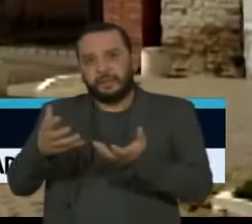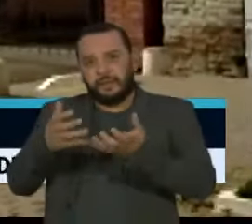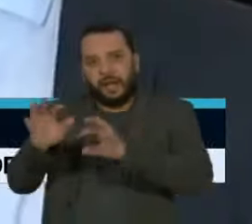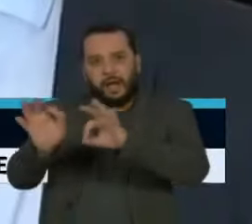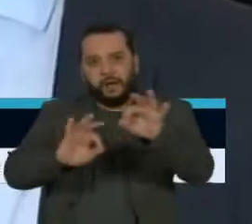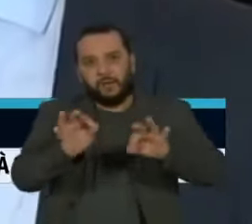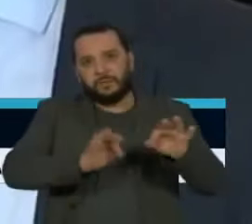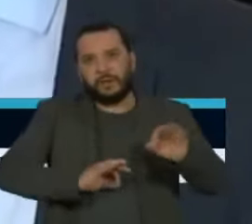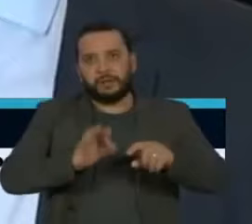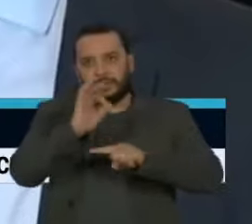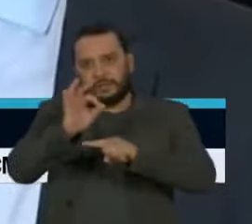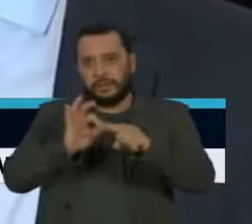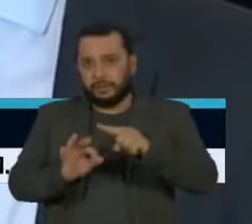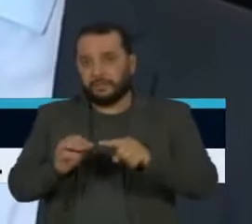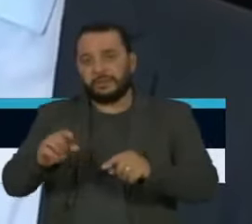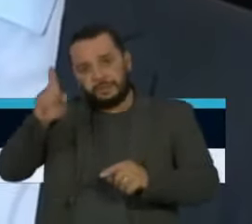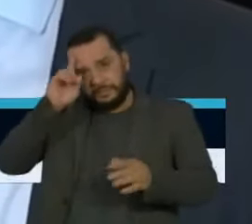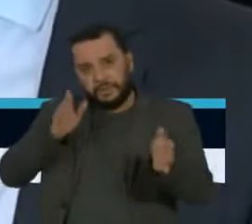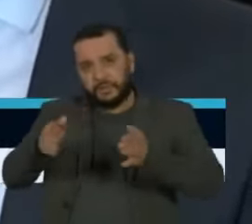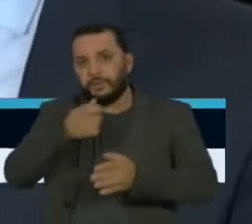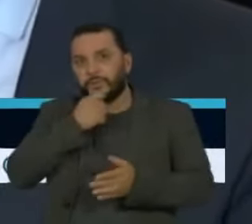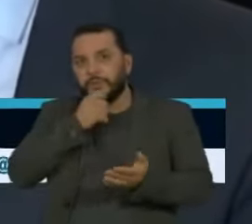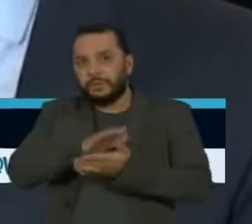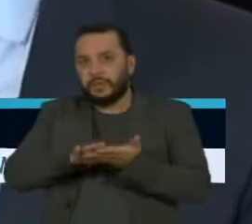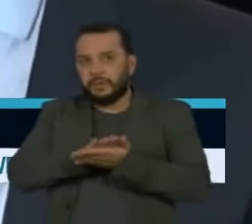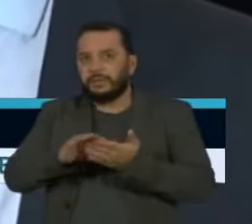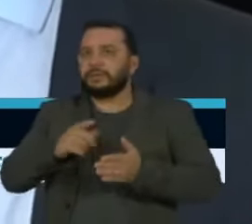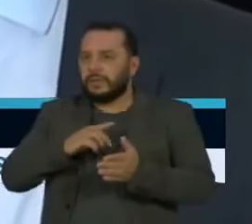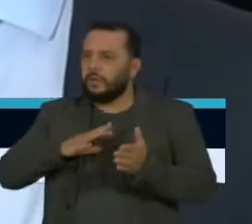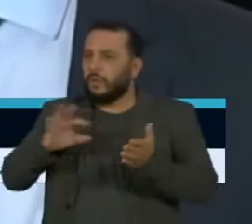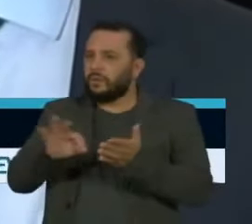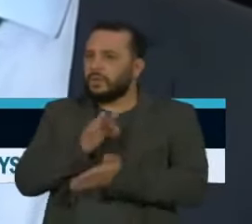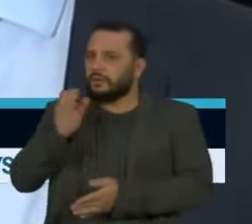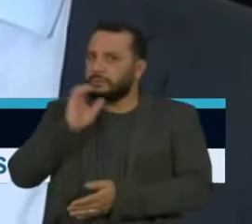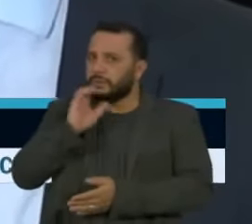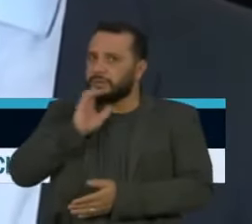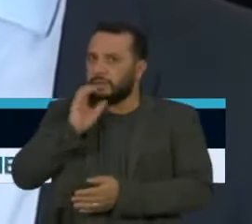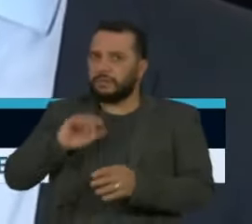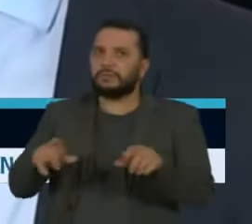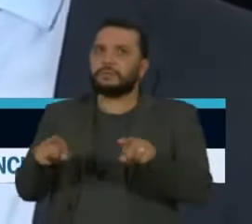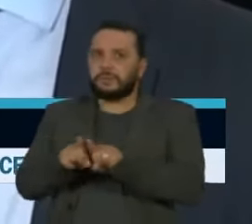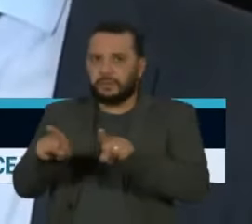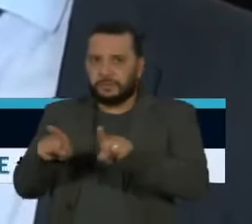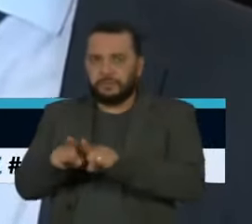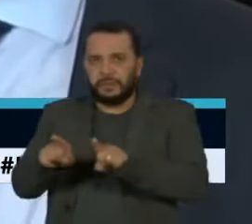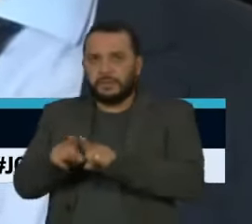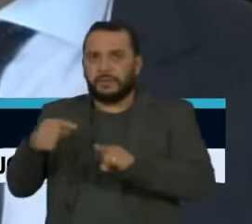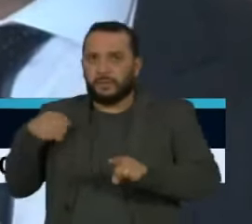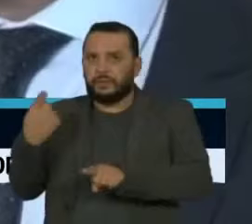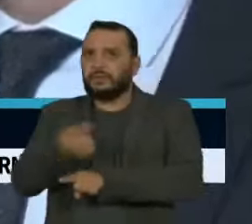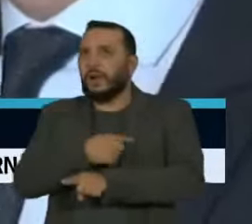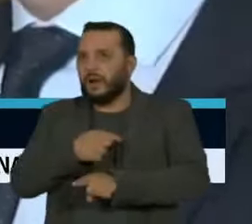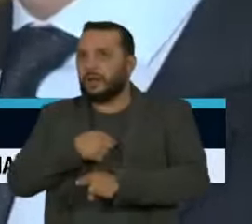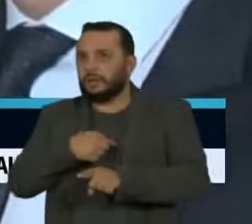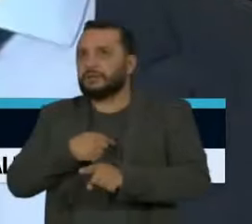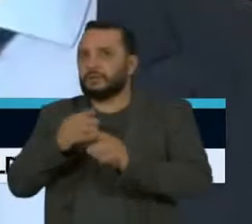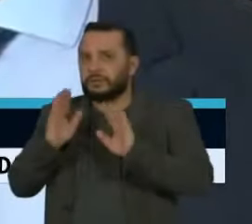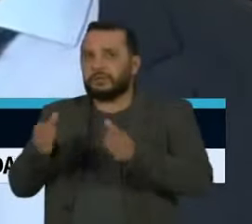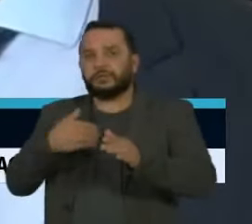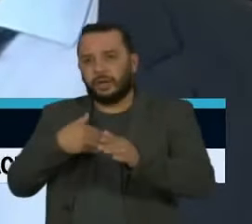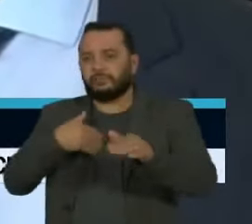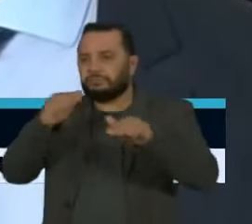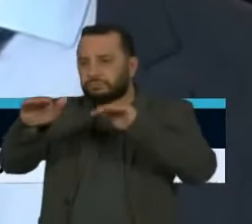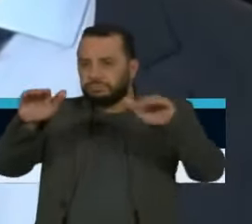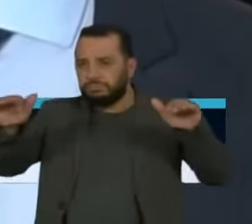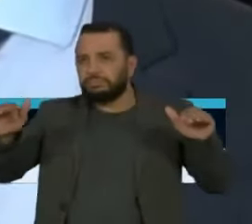reabertura. Estamos empenhados na realização de contratos emergenciais e, paralelamente, vamos abrir um novo chamamento público. O